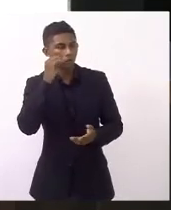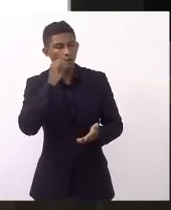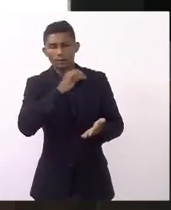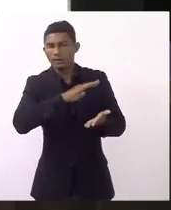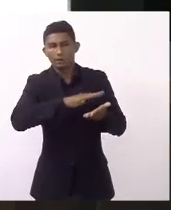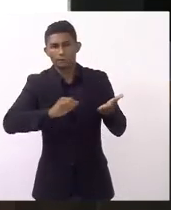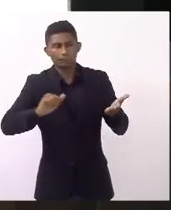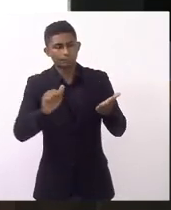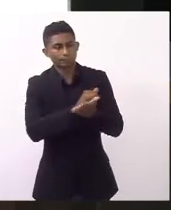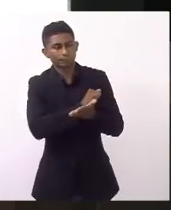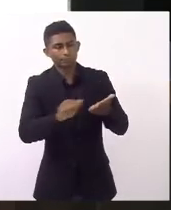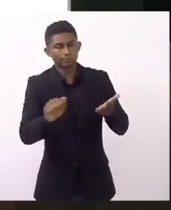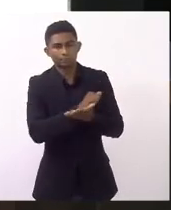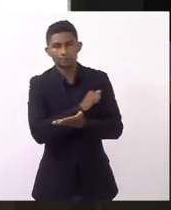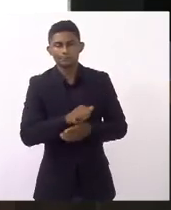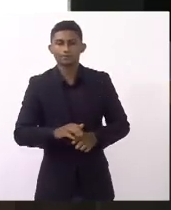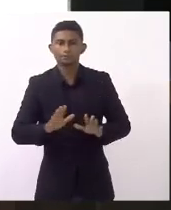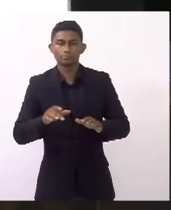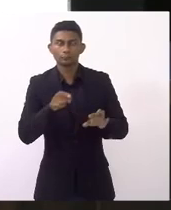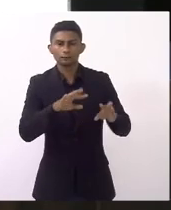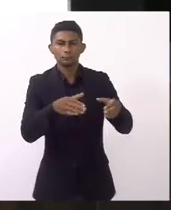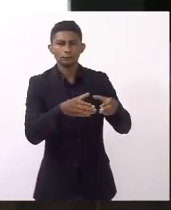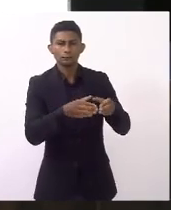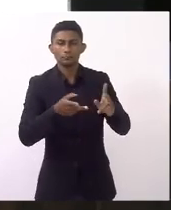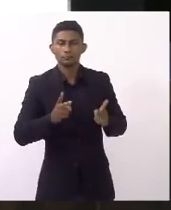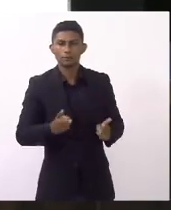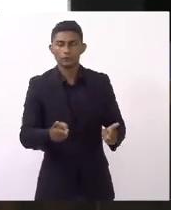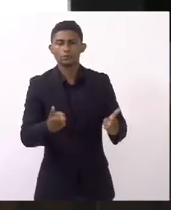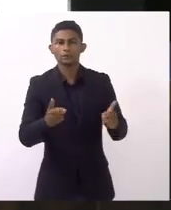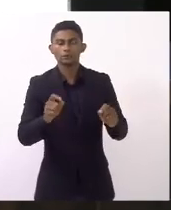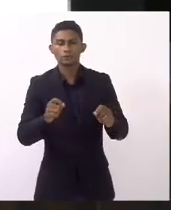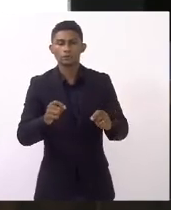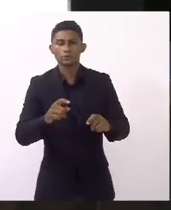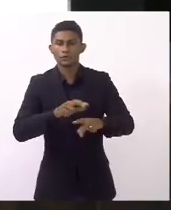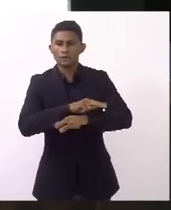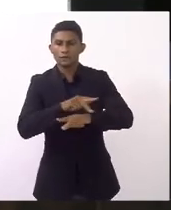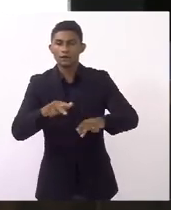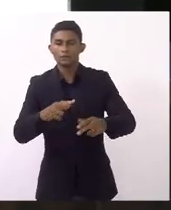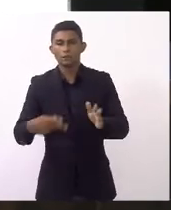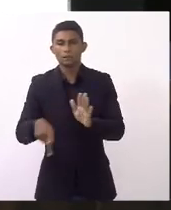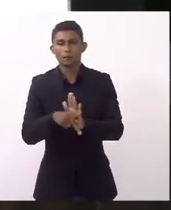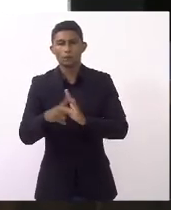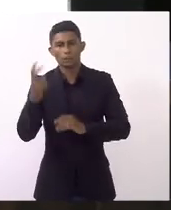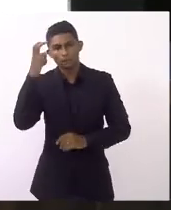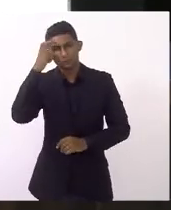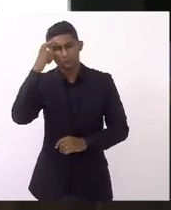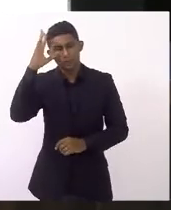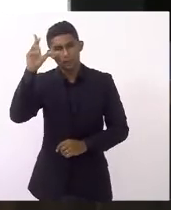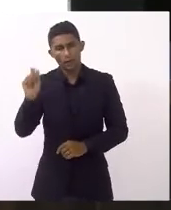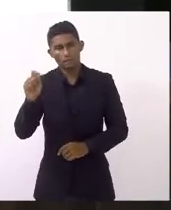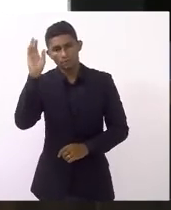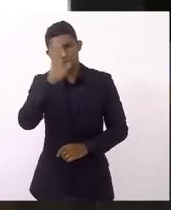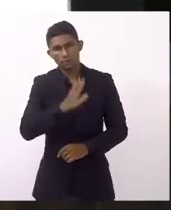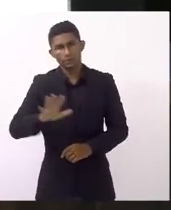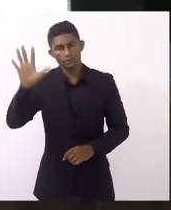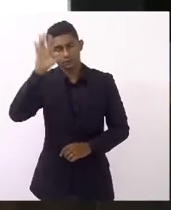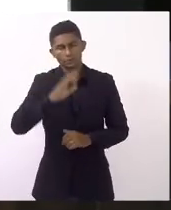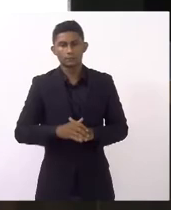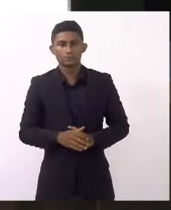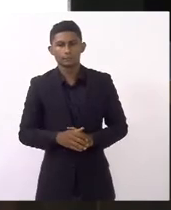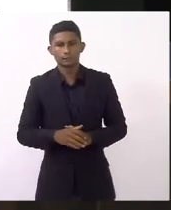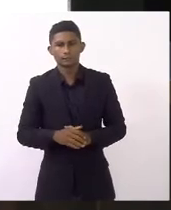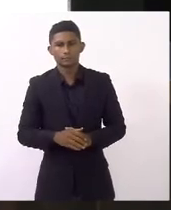litúrgicas a Confraria mantém vivos elementos da cultura afro-brasileira tais como